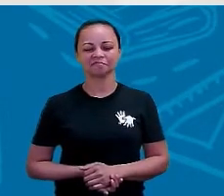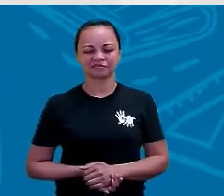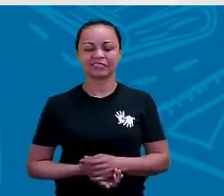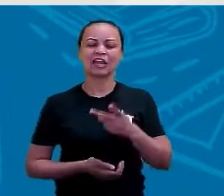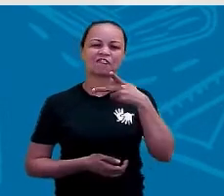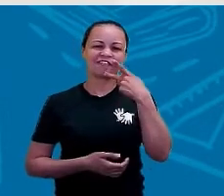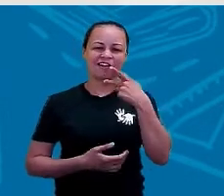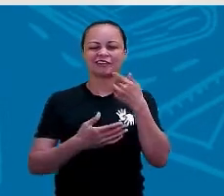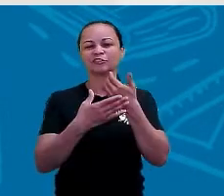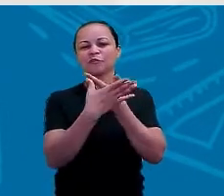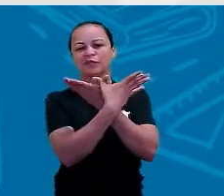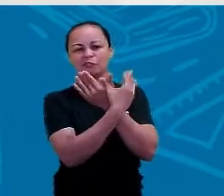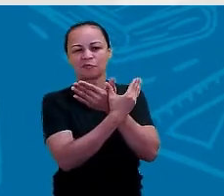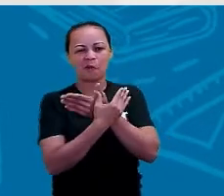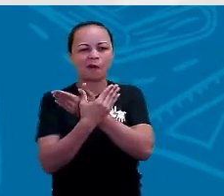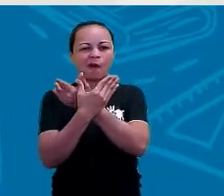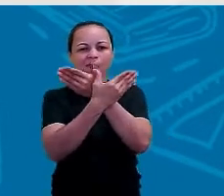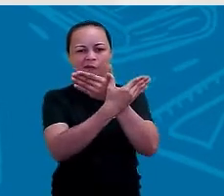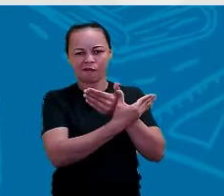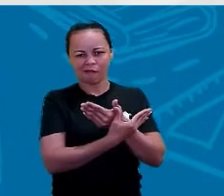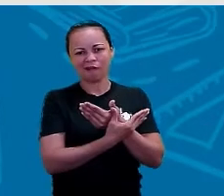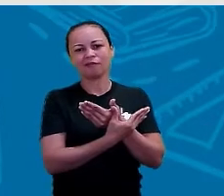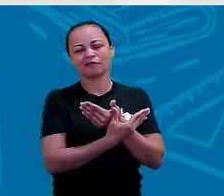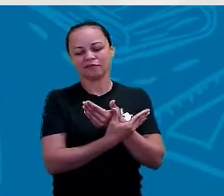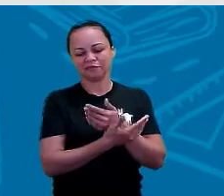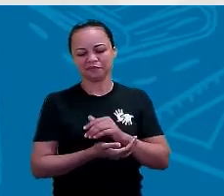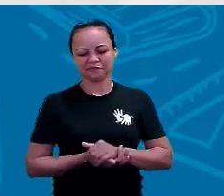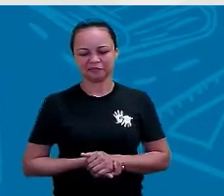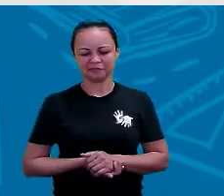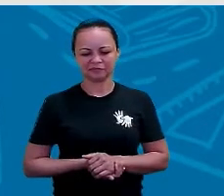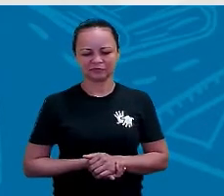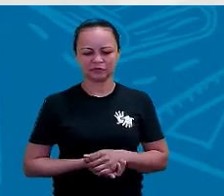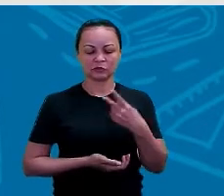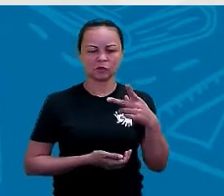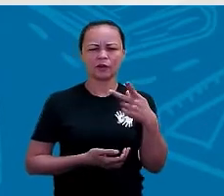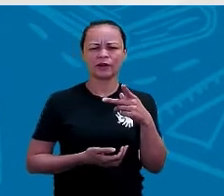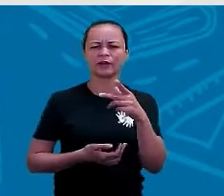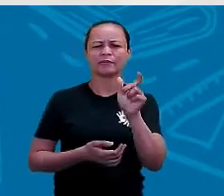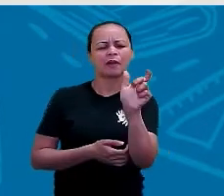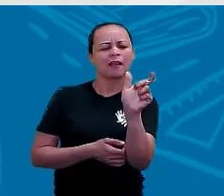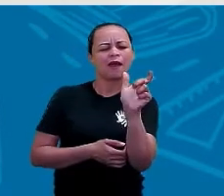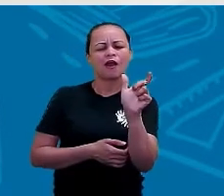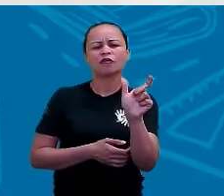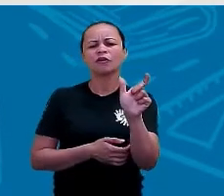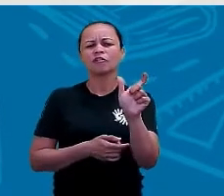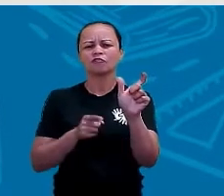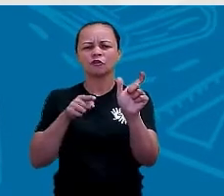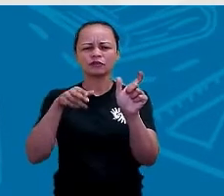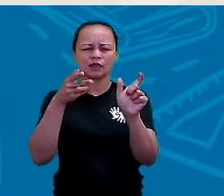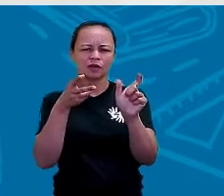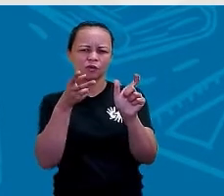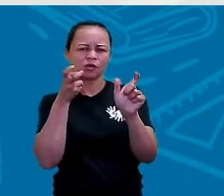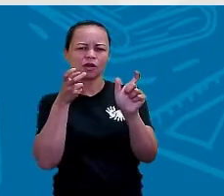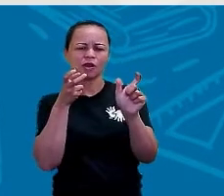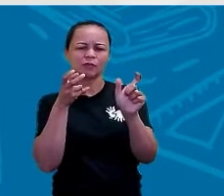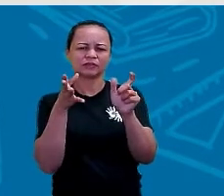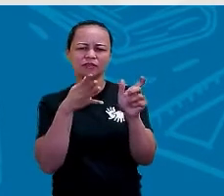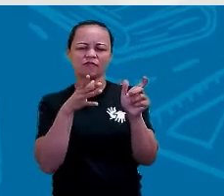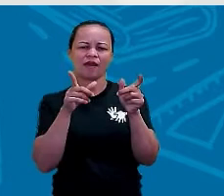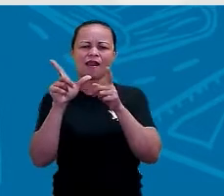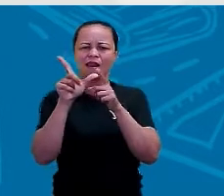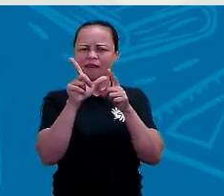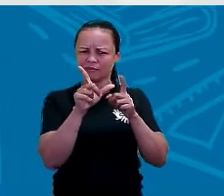Sobre as borboletas. Olhando essa palavrinha, você consegue identificar algumas